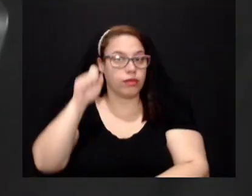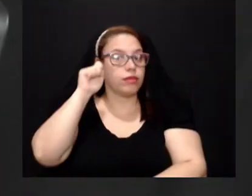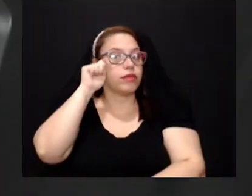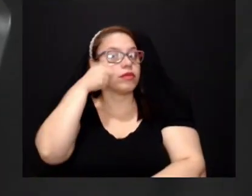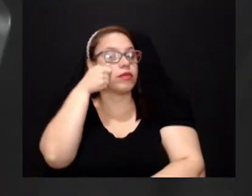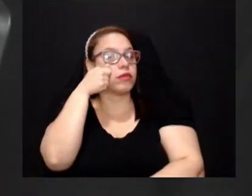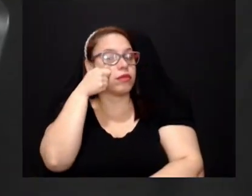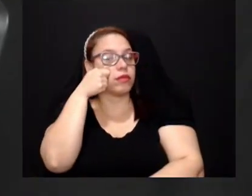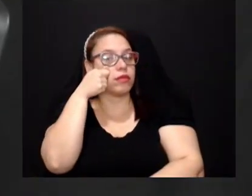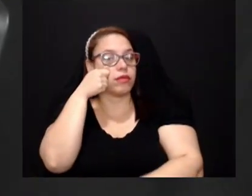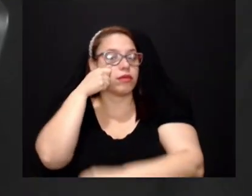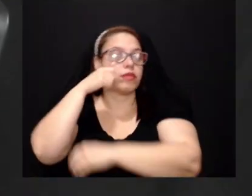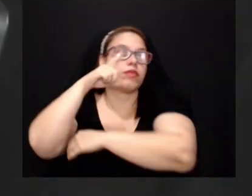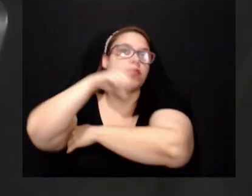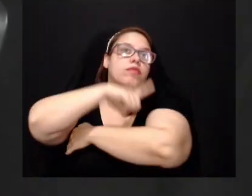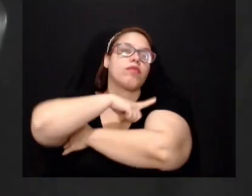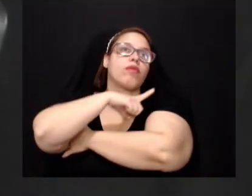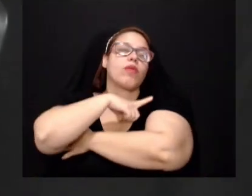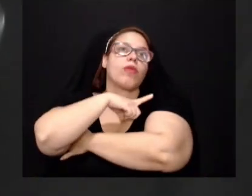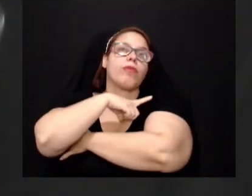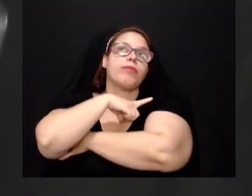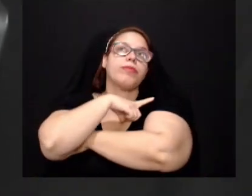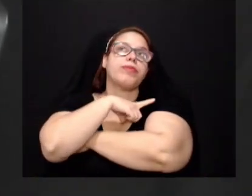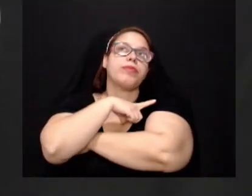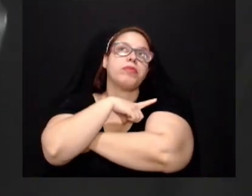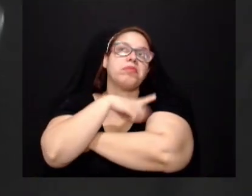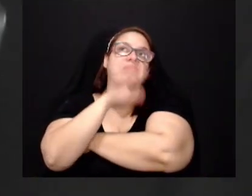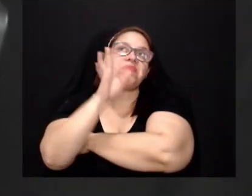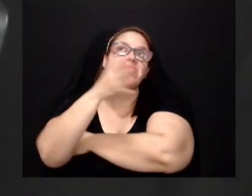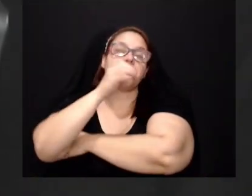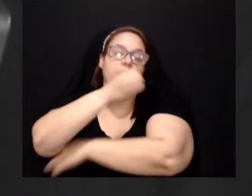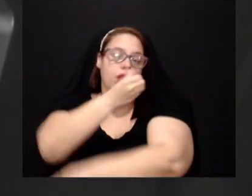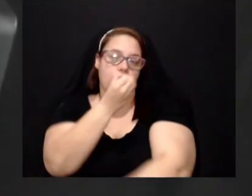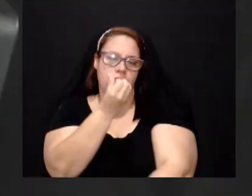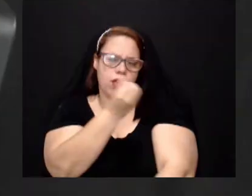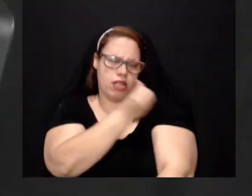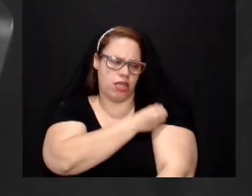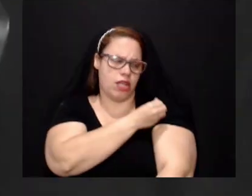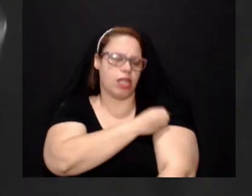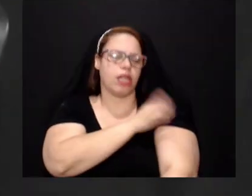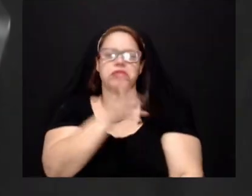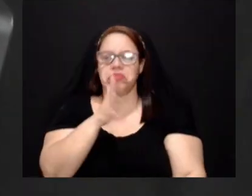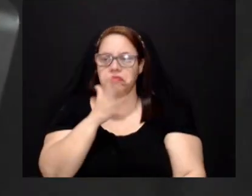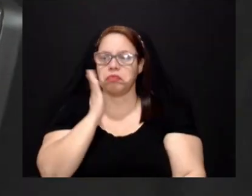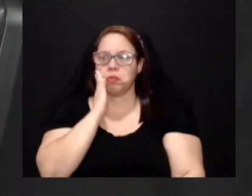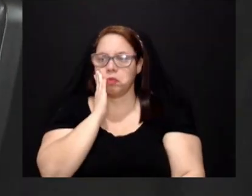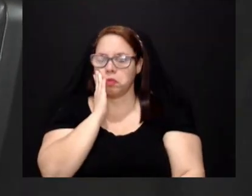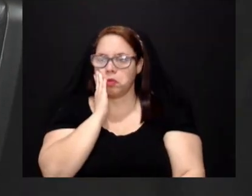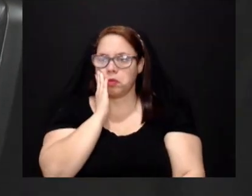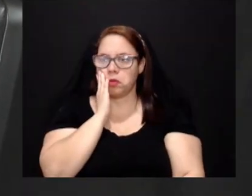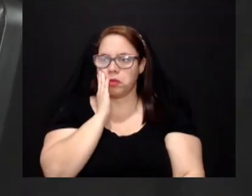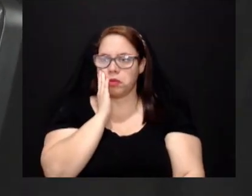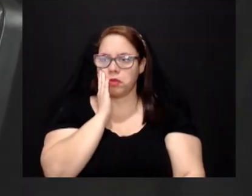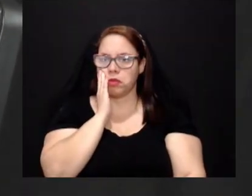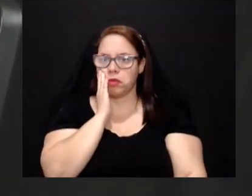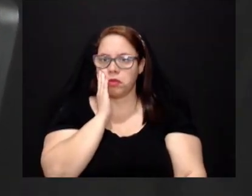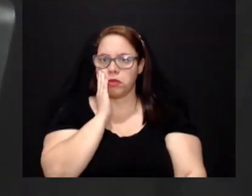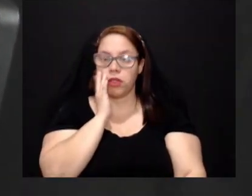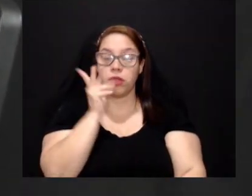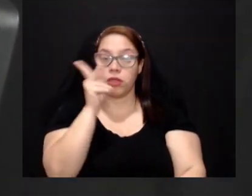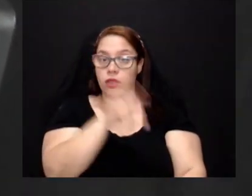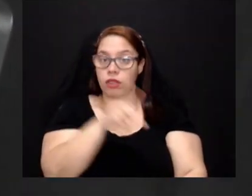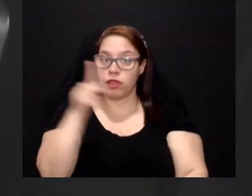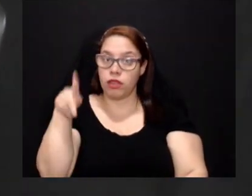ter quando eu estava no 6º ano, que é 6ª série, na época era a 6ª série, uma professora